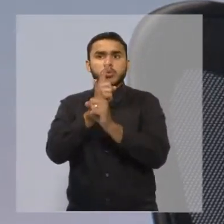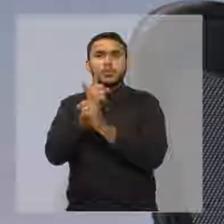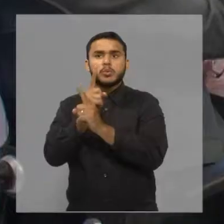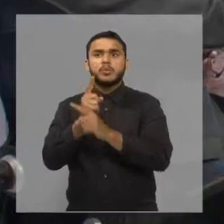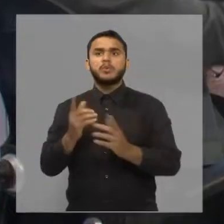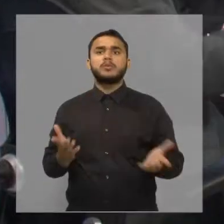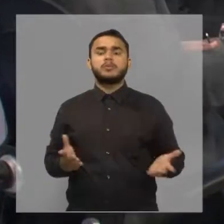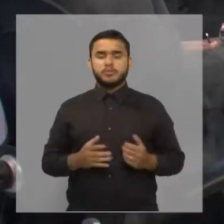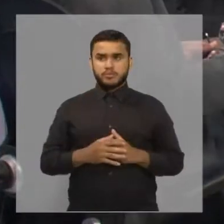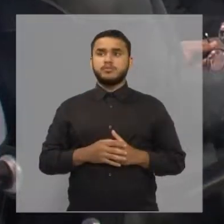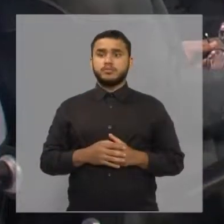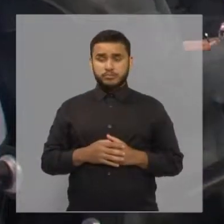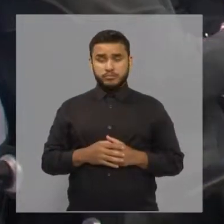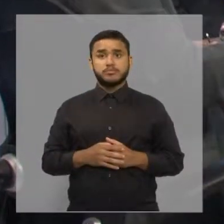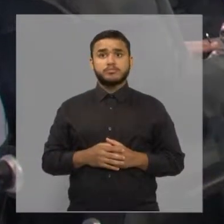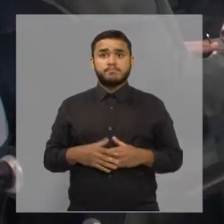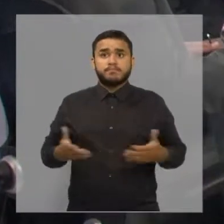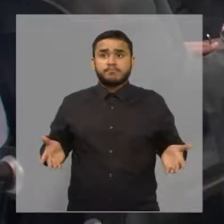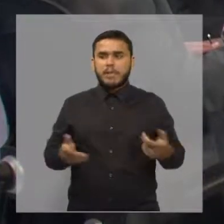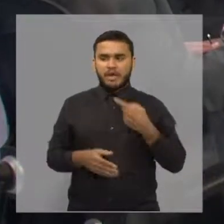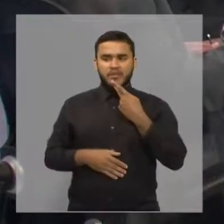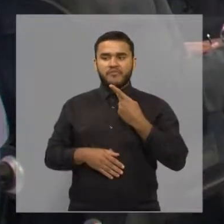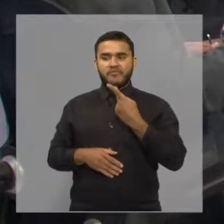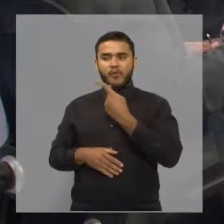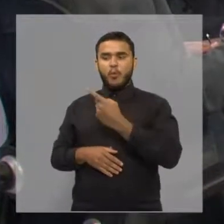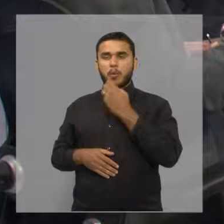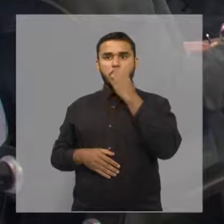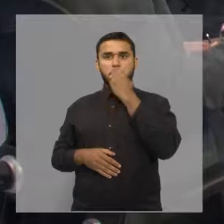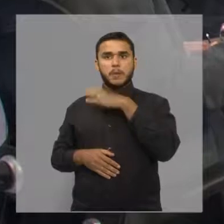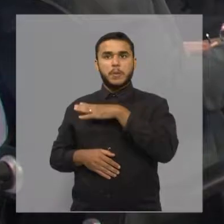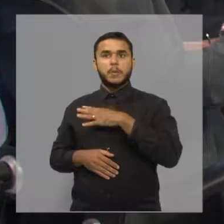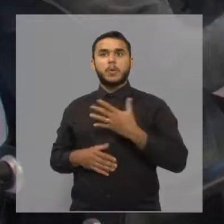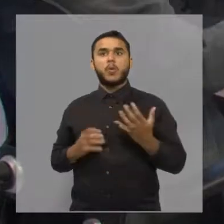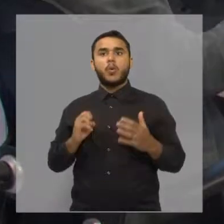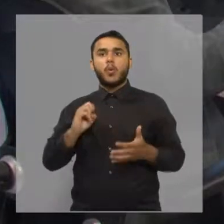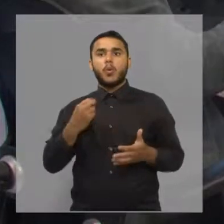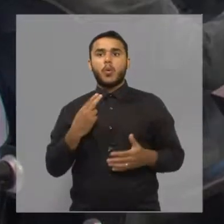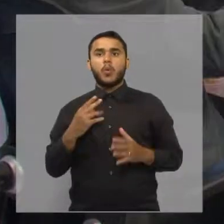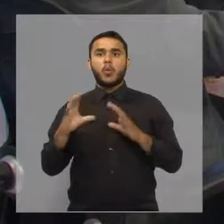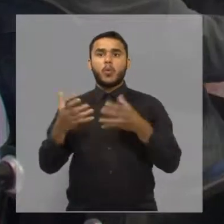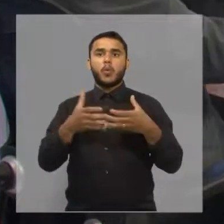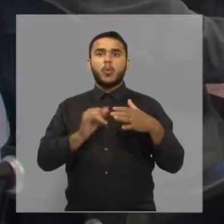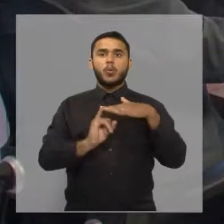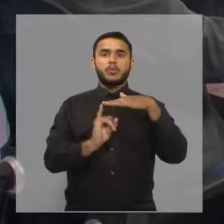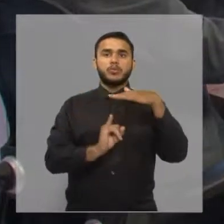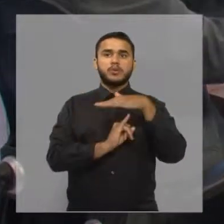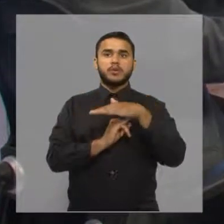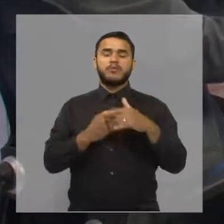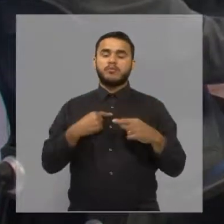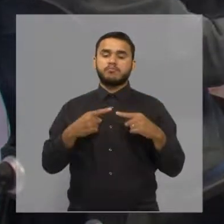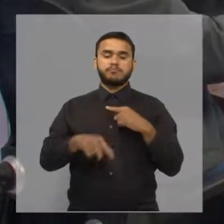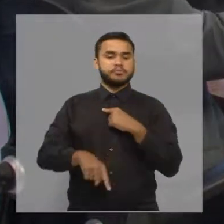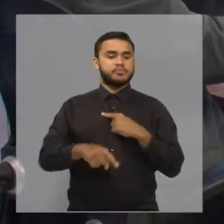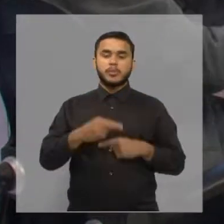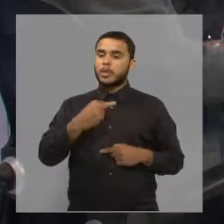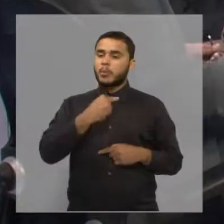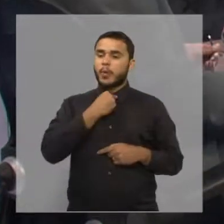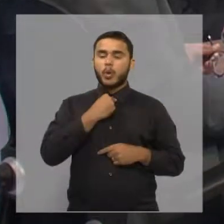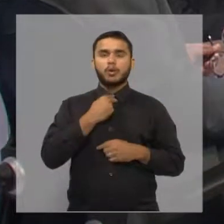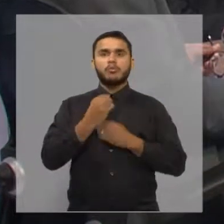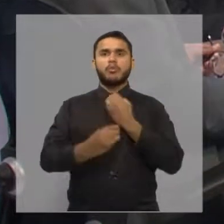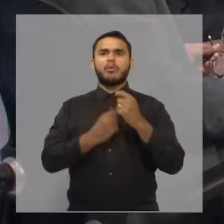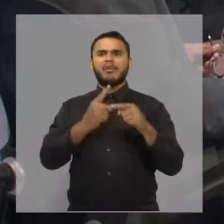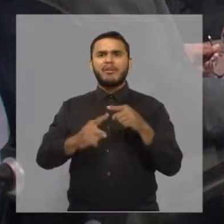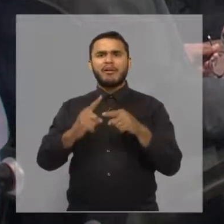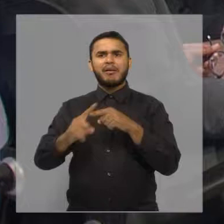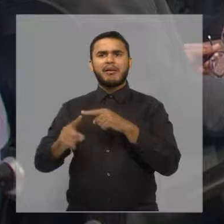as investigações, a COAF, né, é algo que compromete, não para agora, mas inclusive para o futuro. Né? Então é necessário que a gente